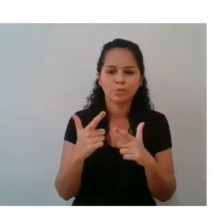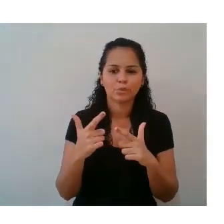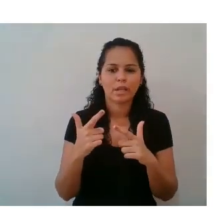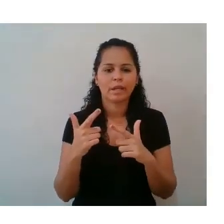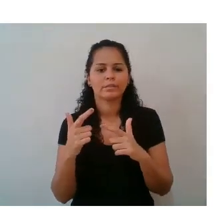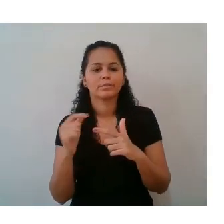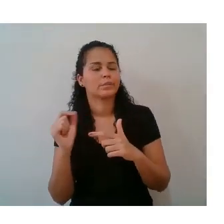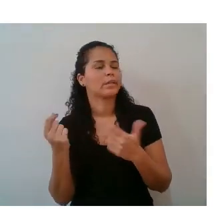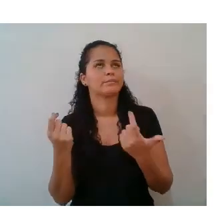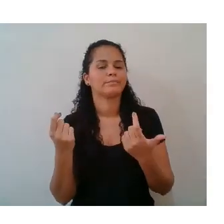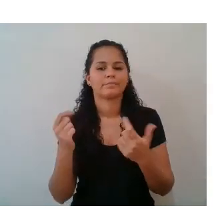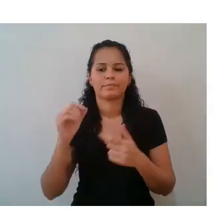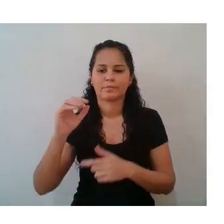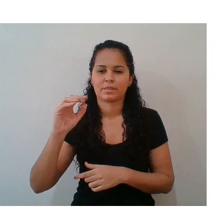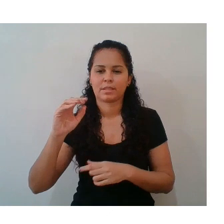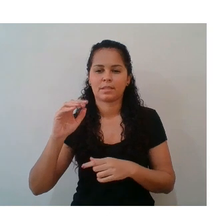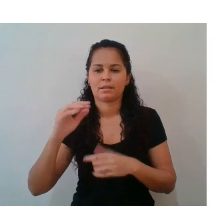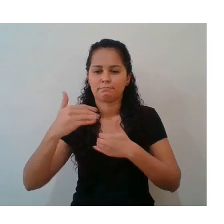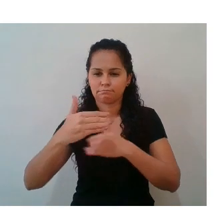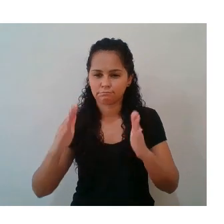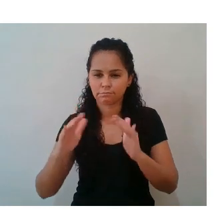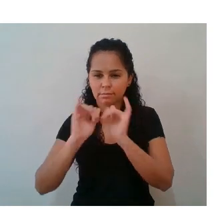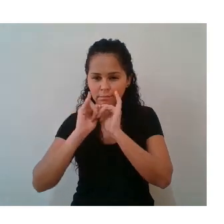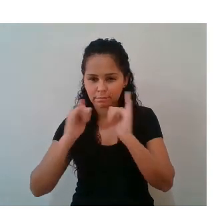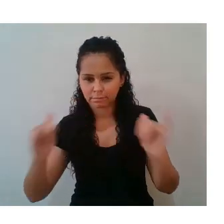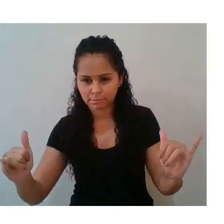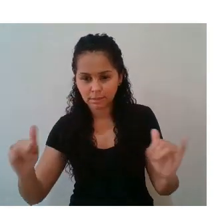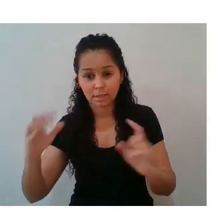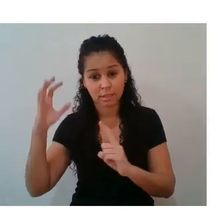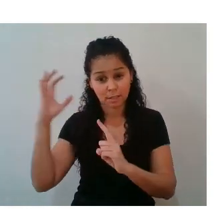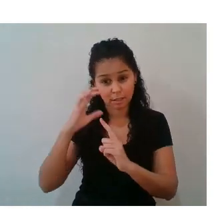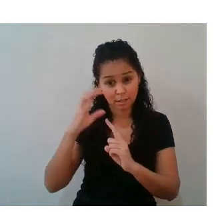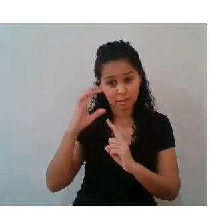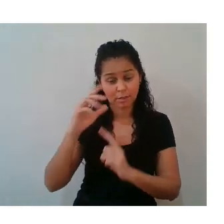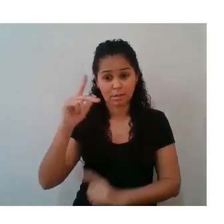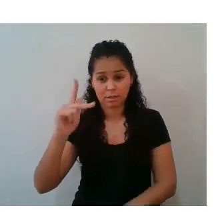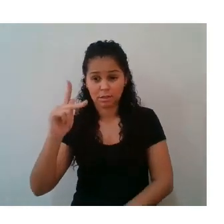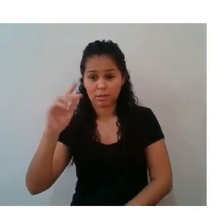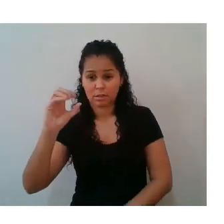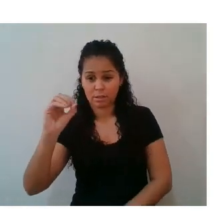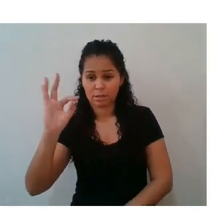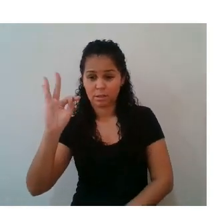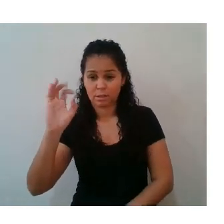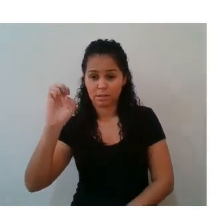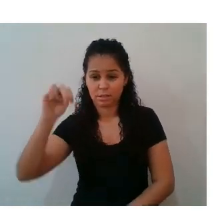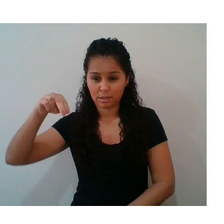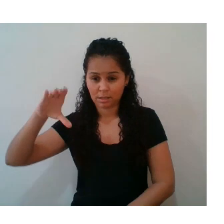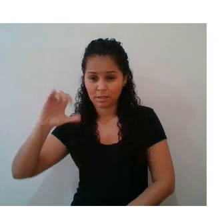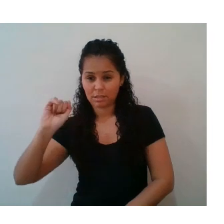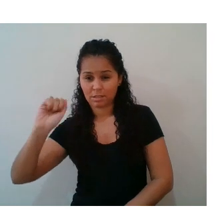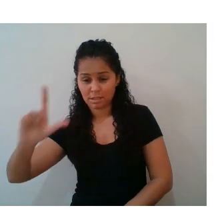ele e a bateria, que é o provocador de diferença de potencial, não fica entre eles